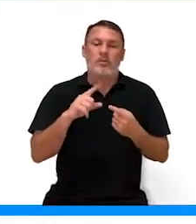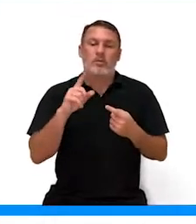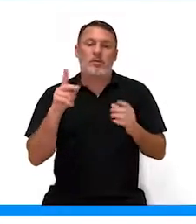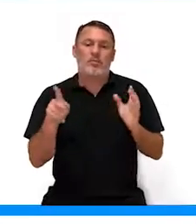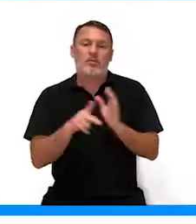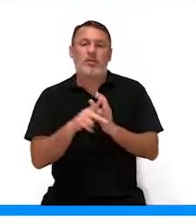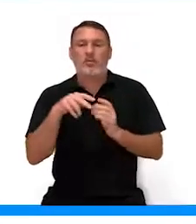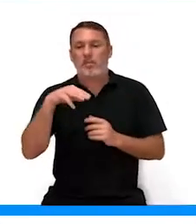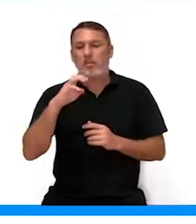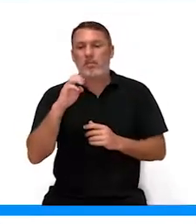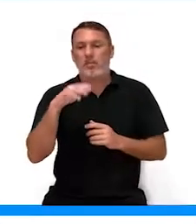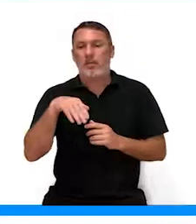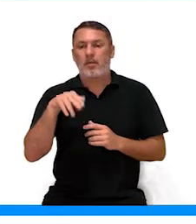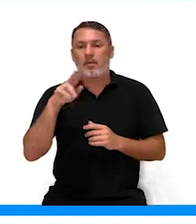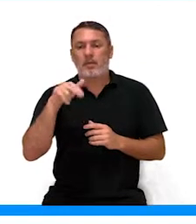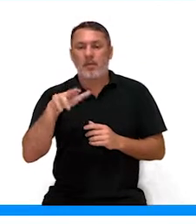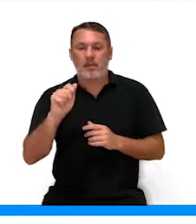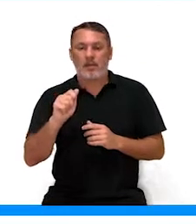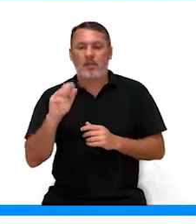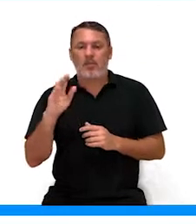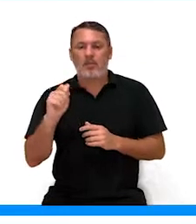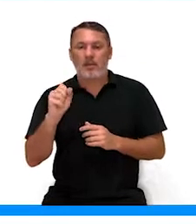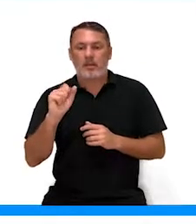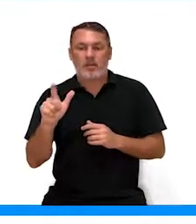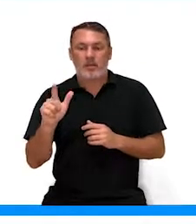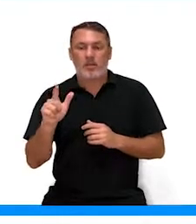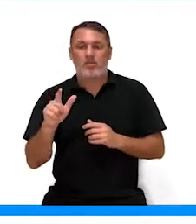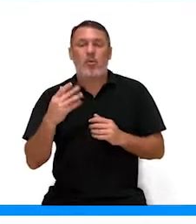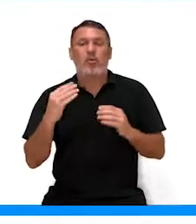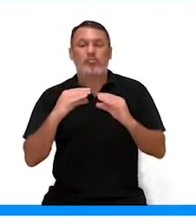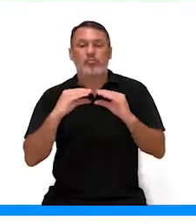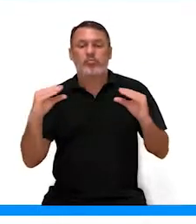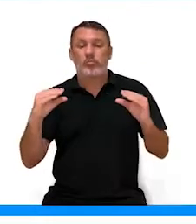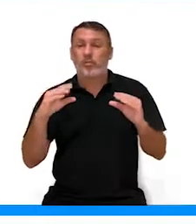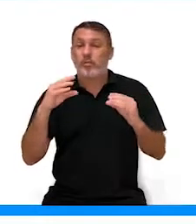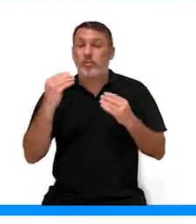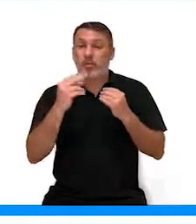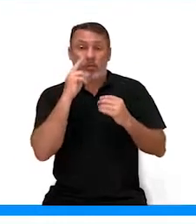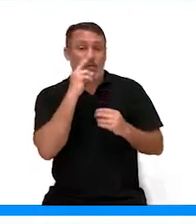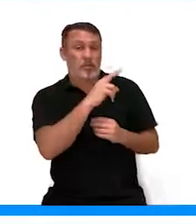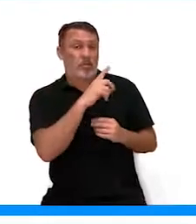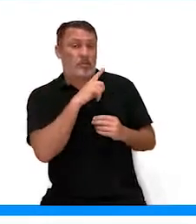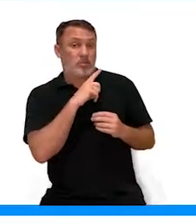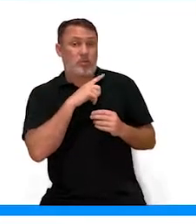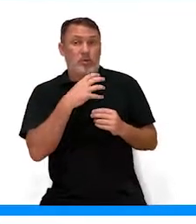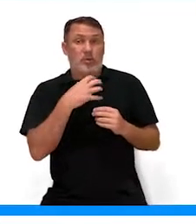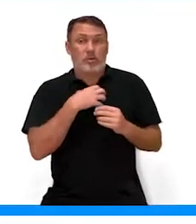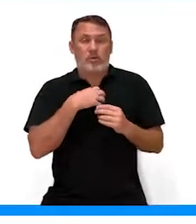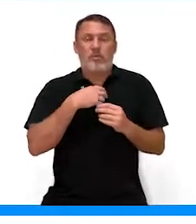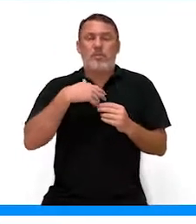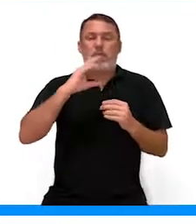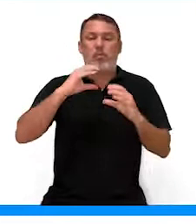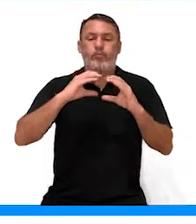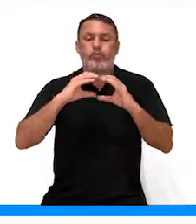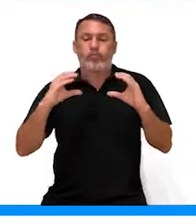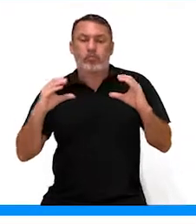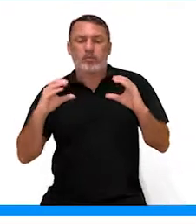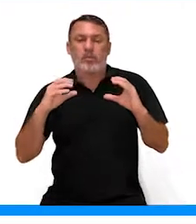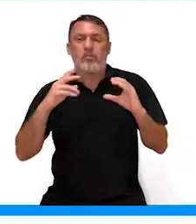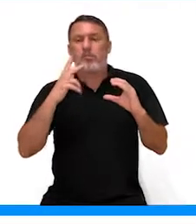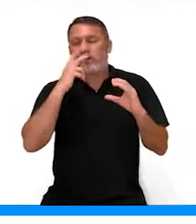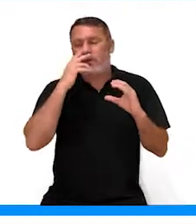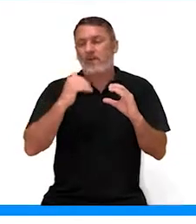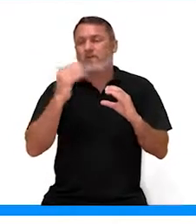de chamar de lâmina basal, a gente chama de membrana basal. Essa membrana, ela forma ali